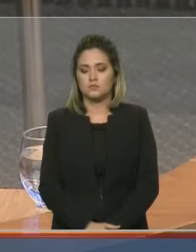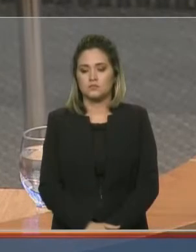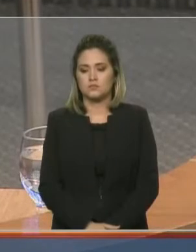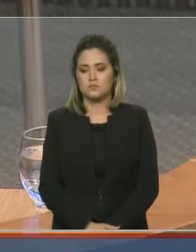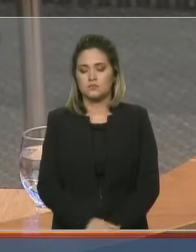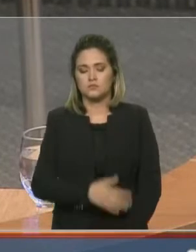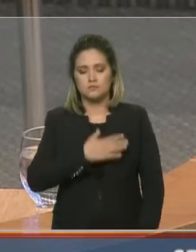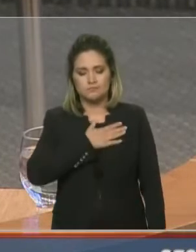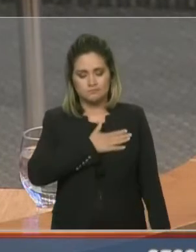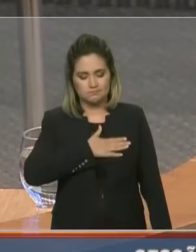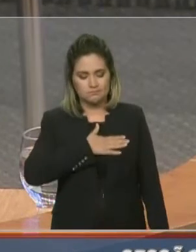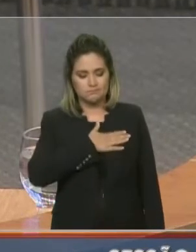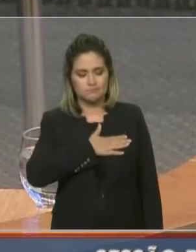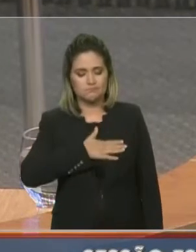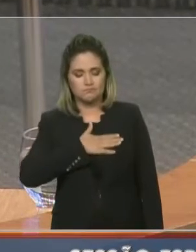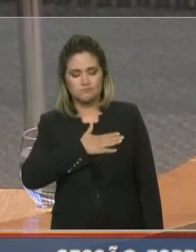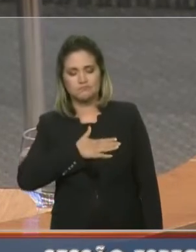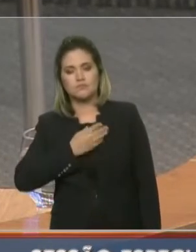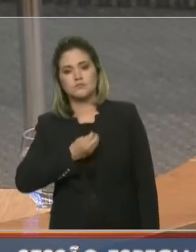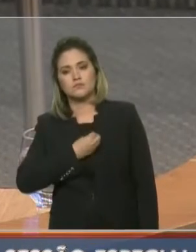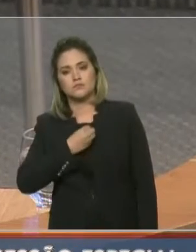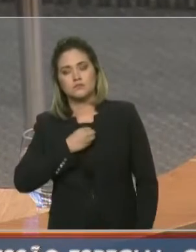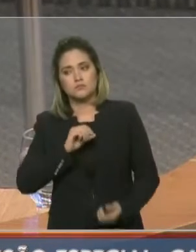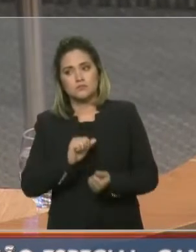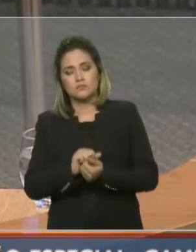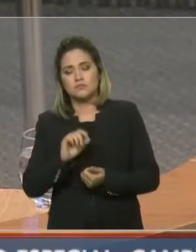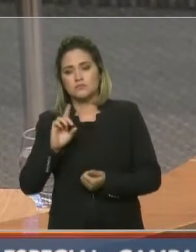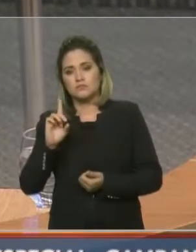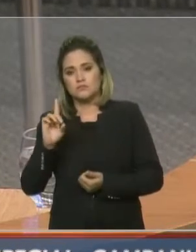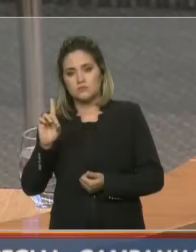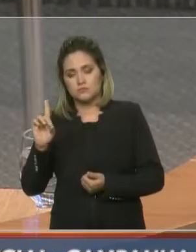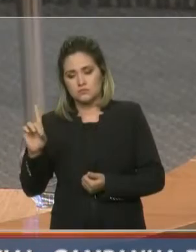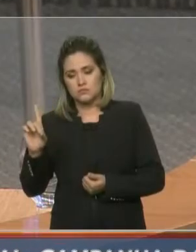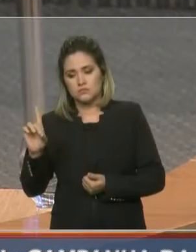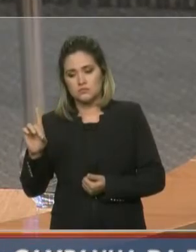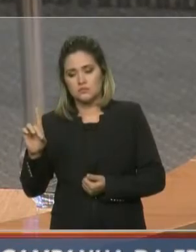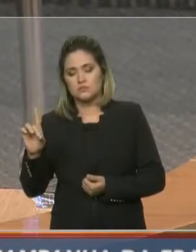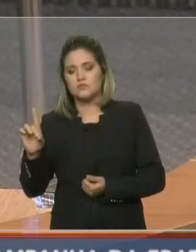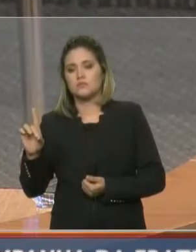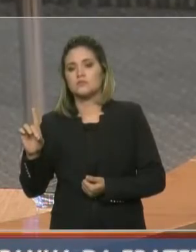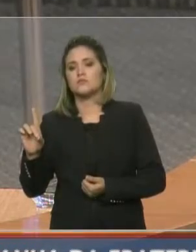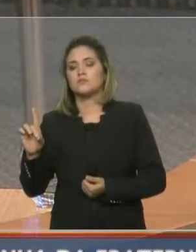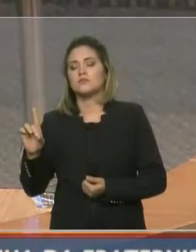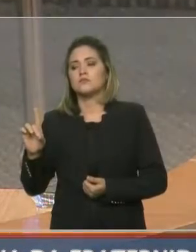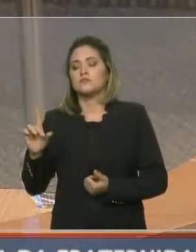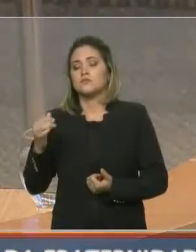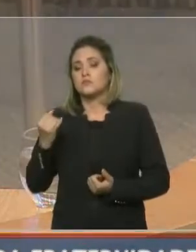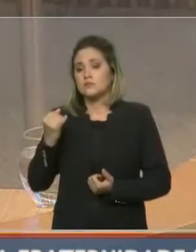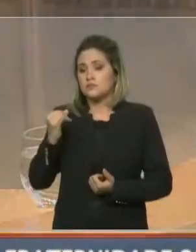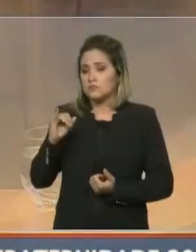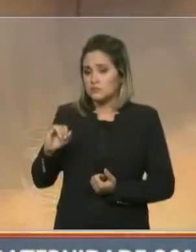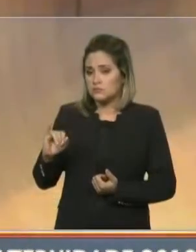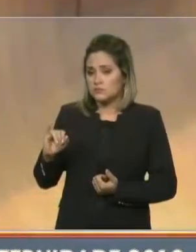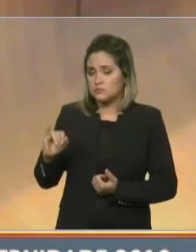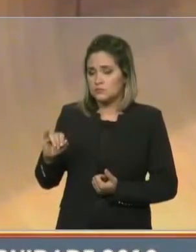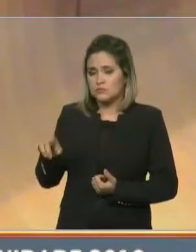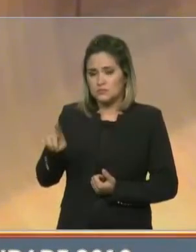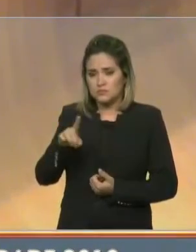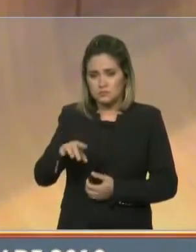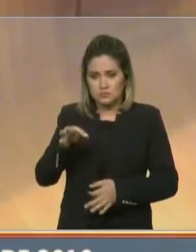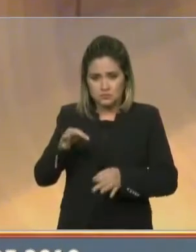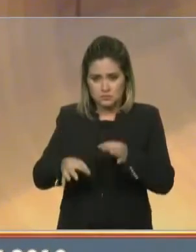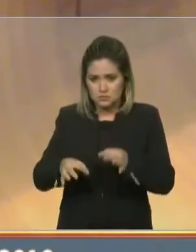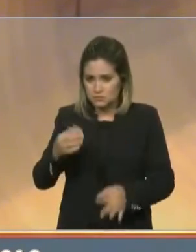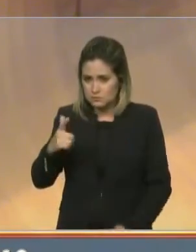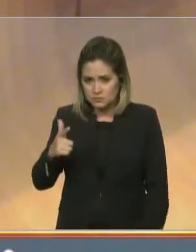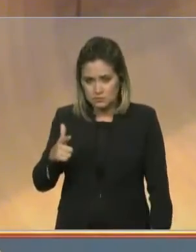com Deus, ou celebrar o culto, e não realizar a justiça é uma incongruência muito grande. É